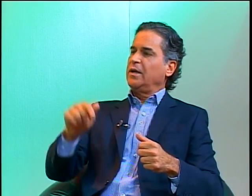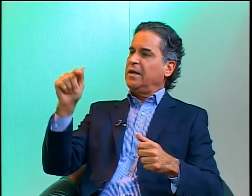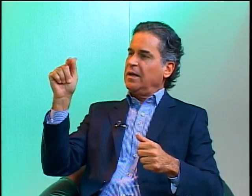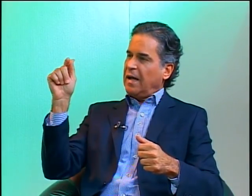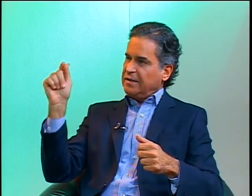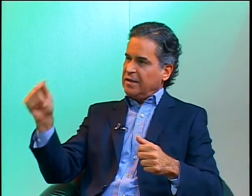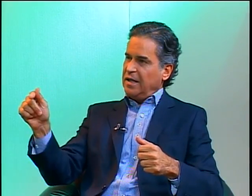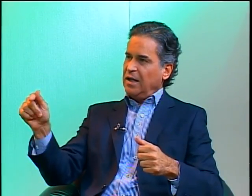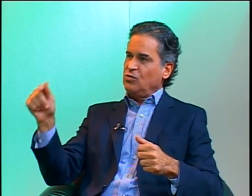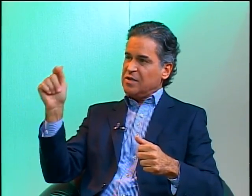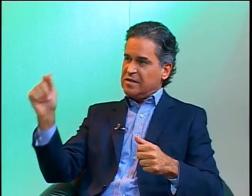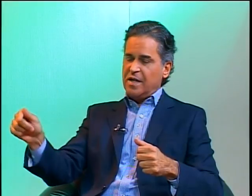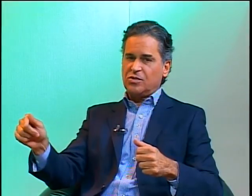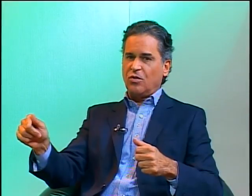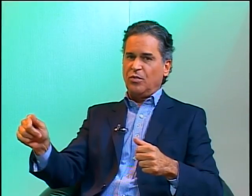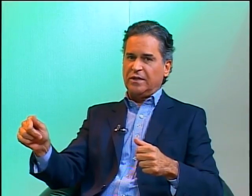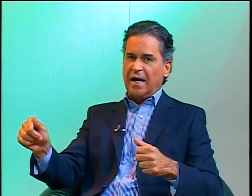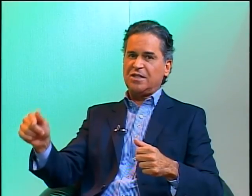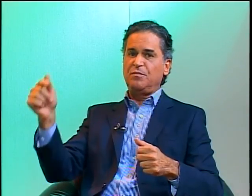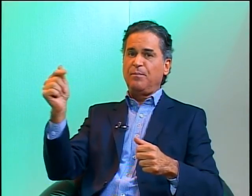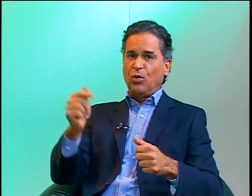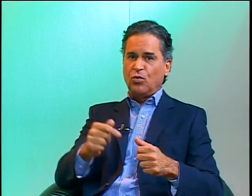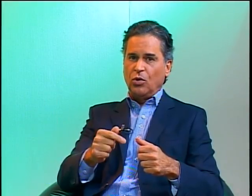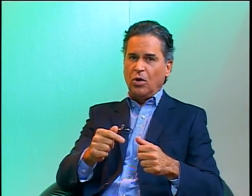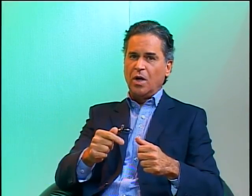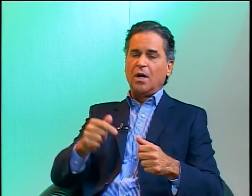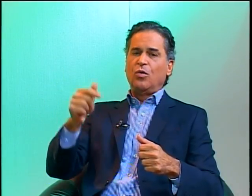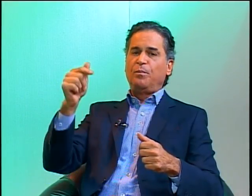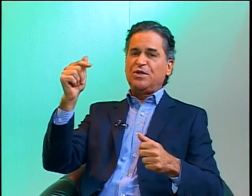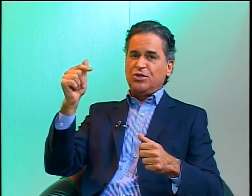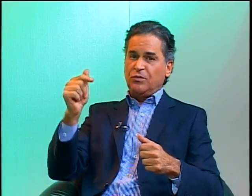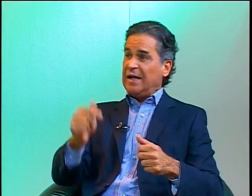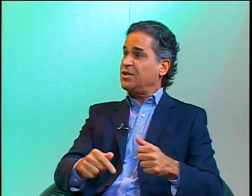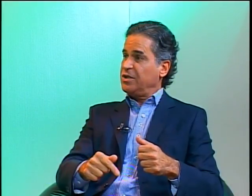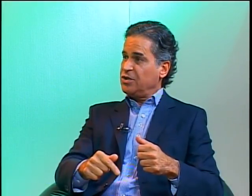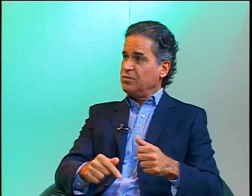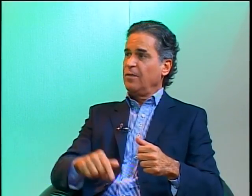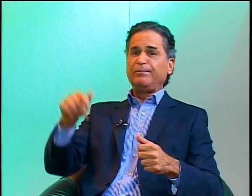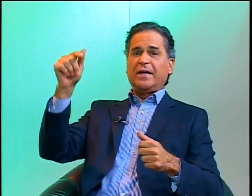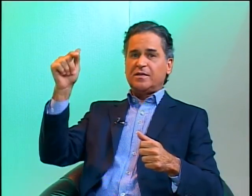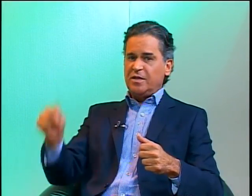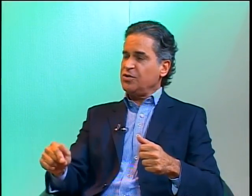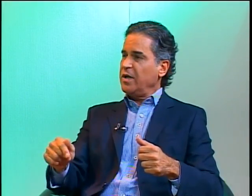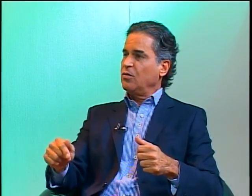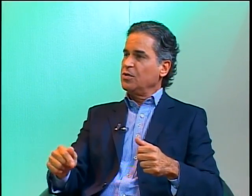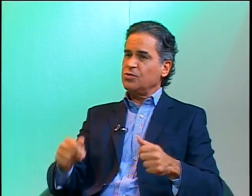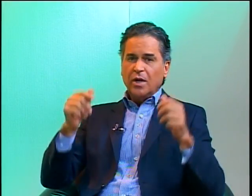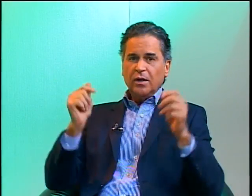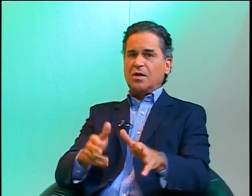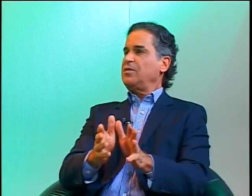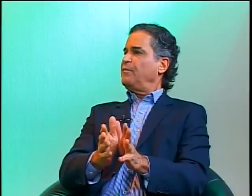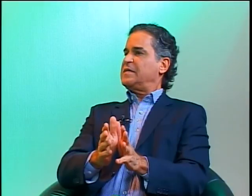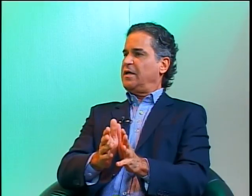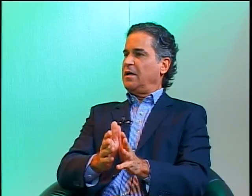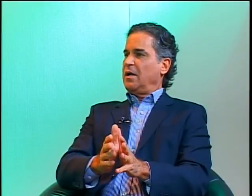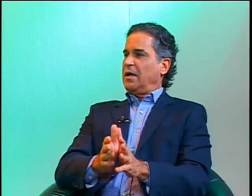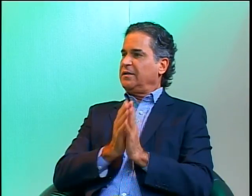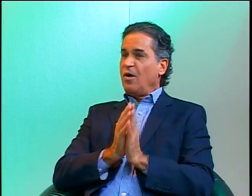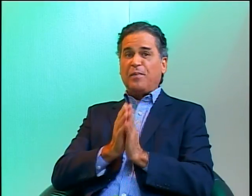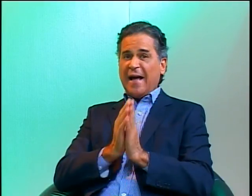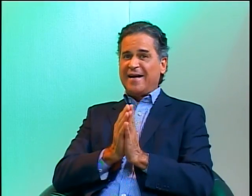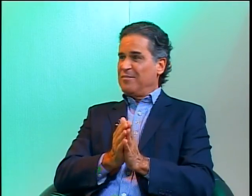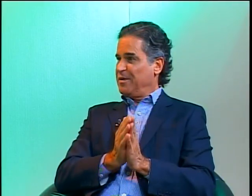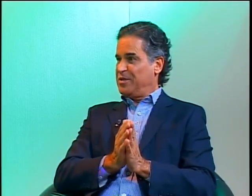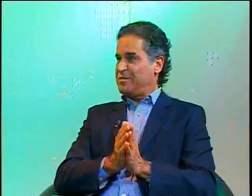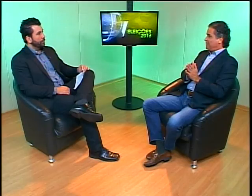povo que, atendendo os anseios da comunidade, me procurou, o pedido é legítimo, existe recurso e nós vamos fazer.